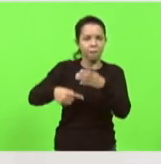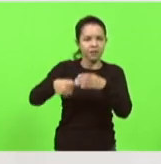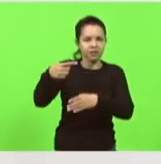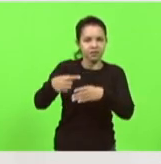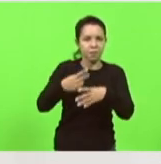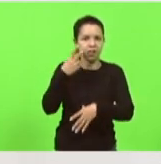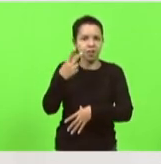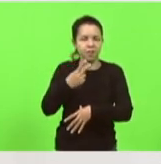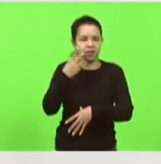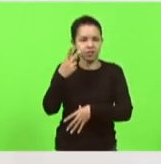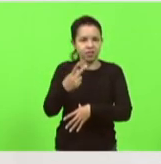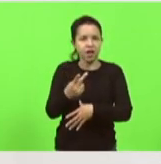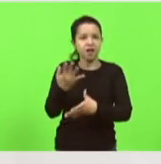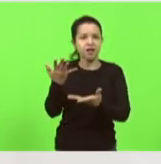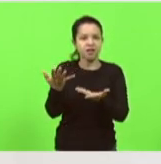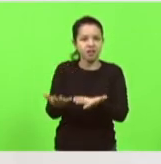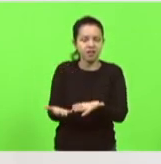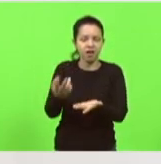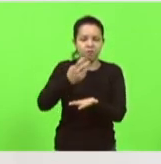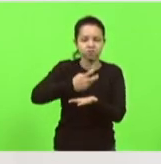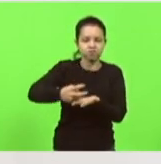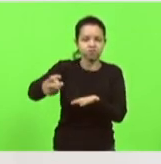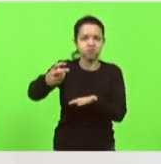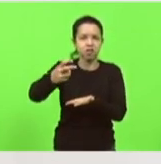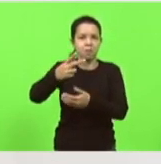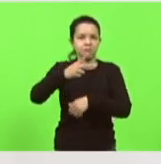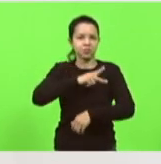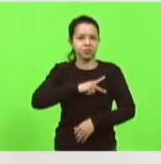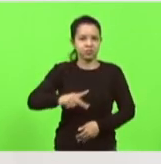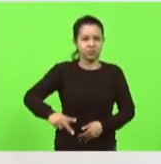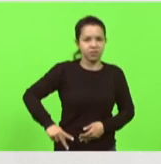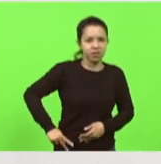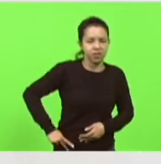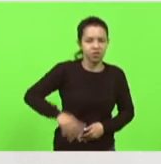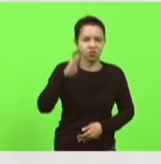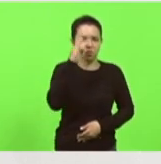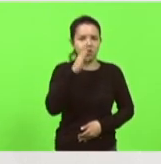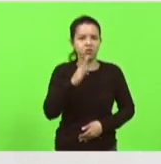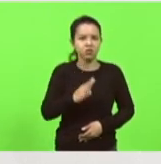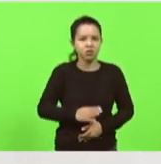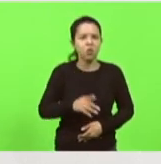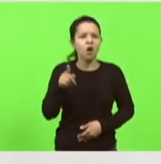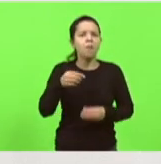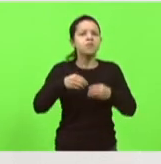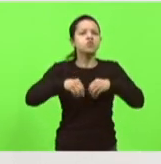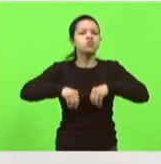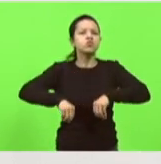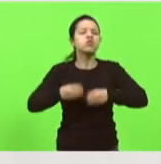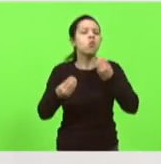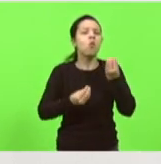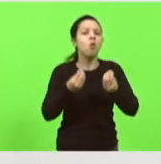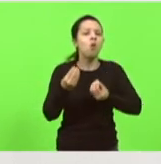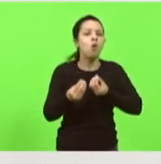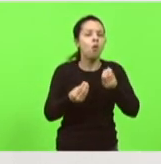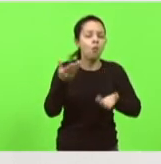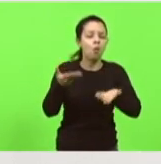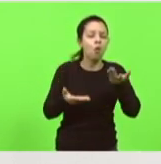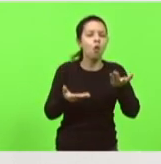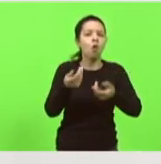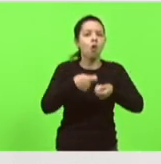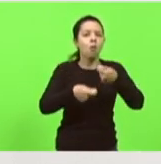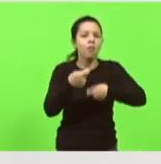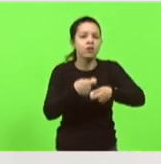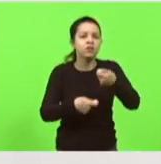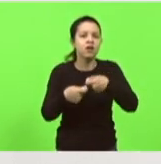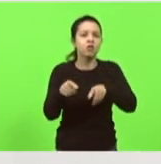República. Você sabe o que isso tem feito com a nossa balança comercial? Você sabe o que isso tem feito com os investidores que querem trazer dinheiro